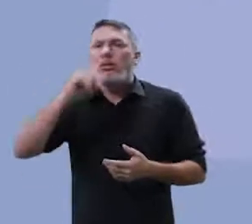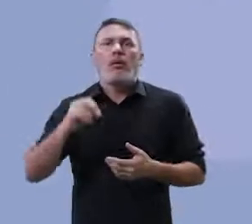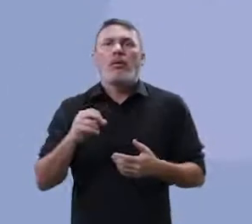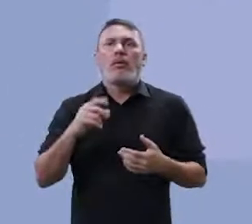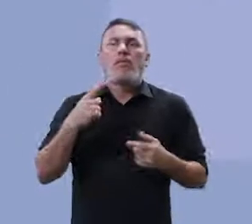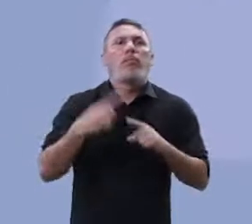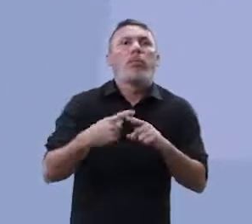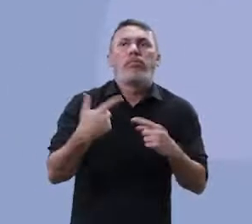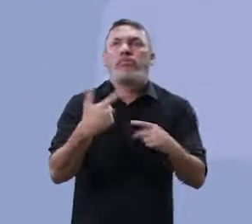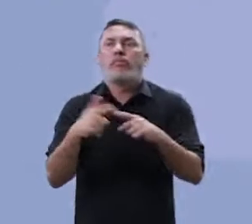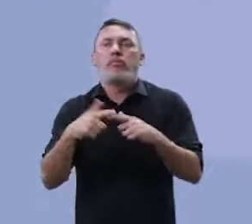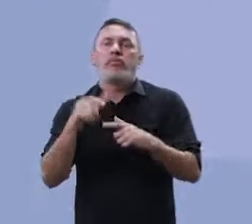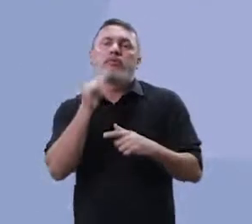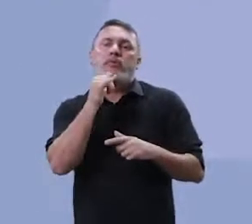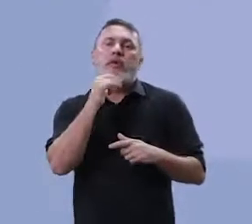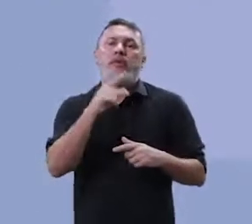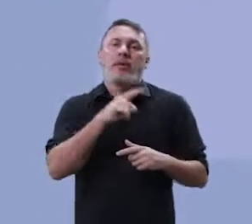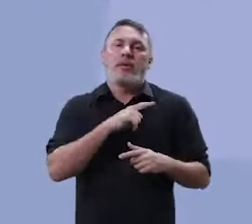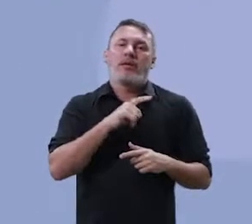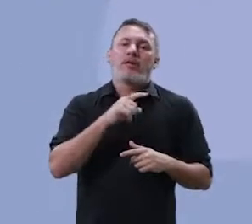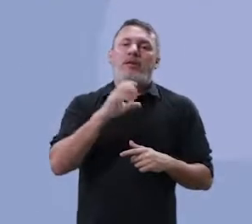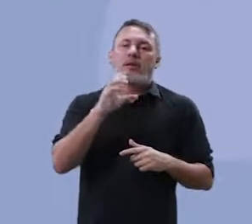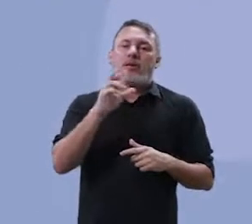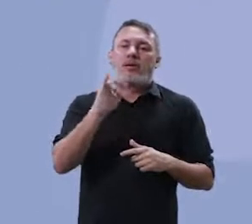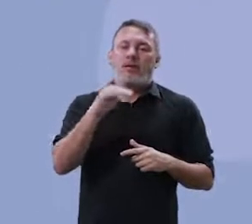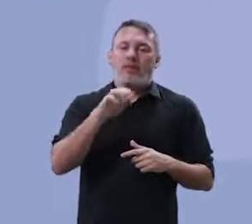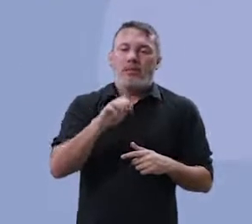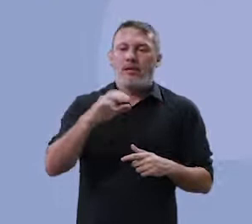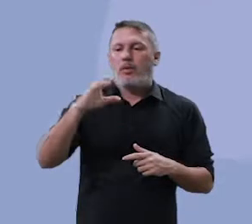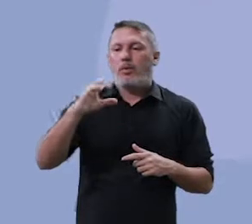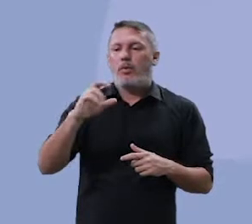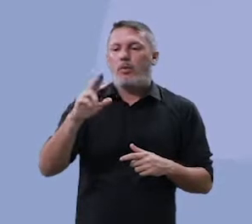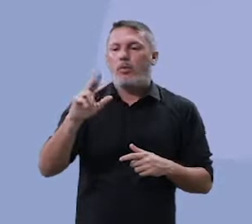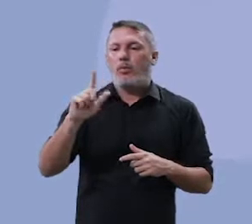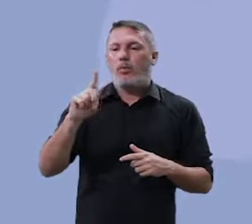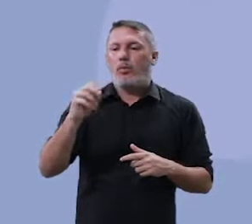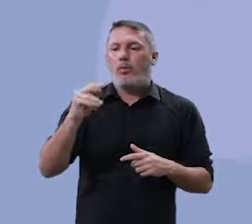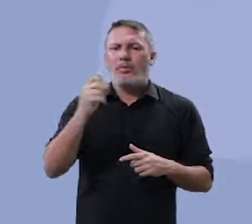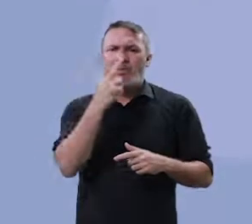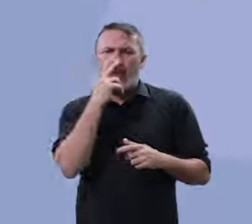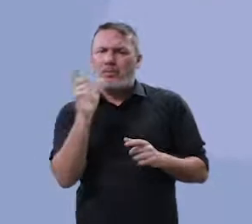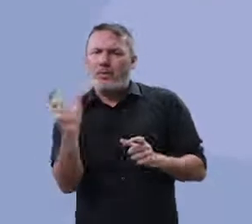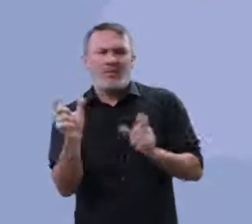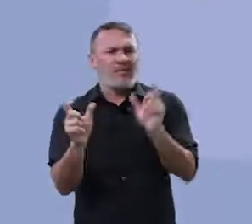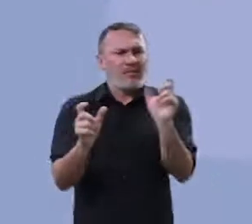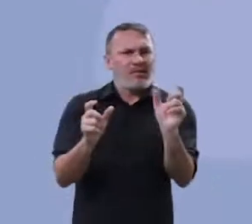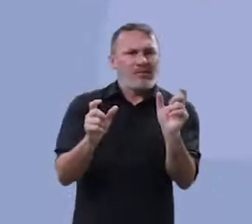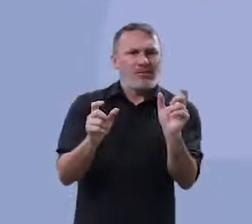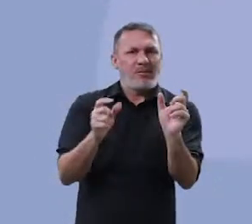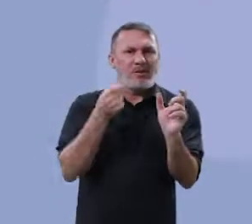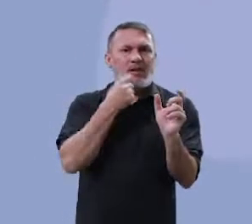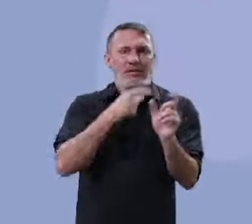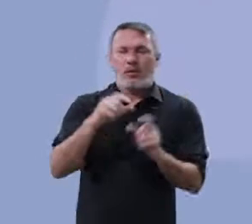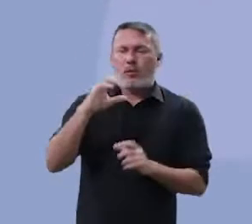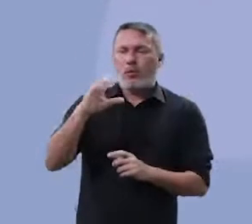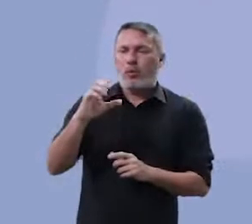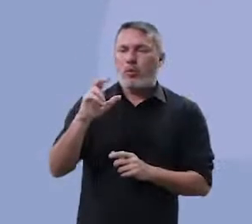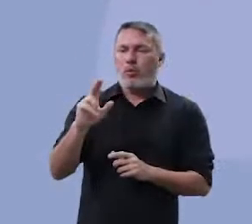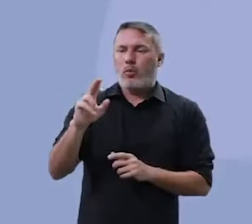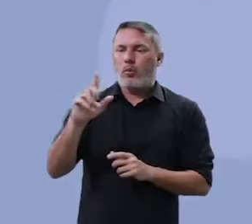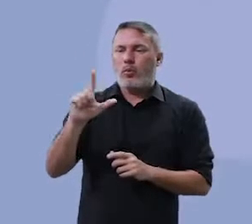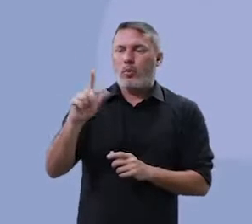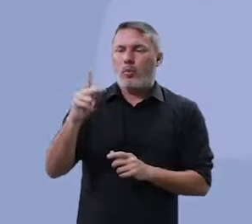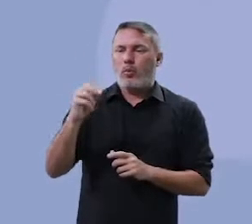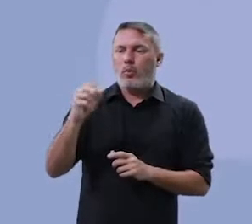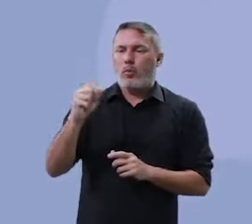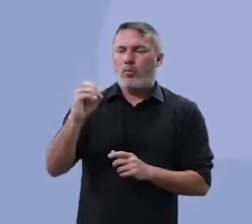Estou falando de atropelamento, né? Nós chamamos de crime culposo, ok? É estranho, né? Nós falamos crime culposo é aquele